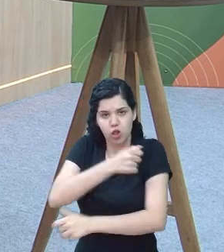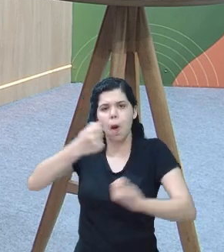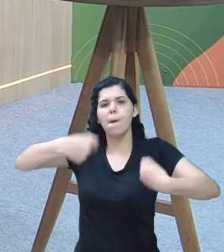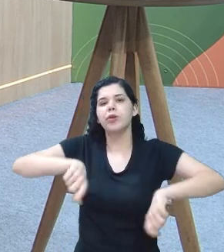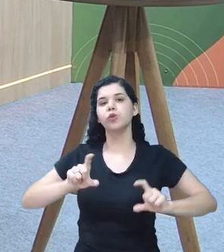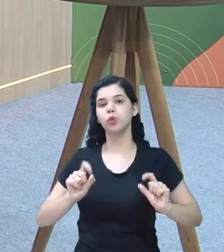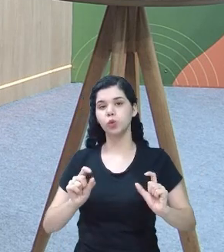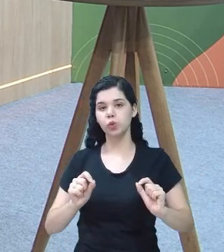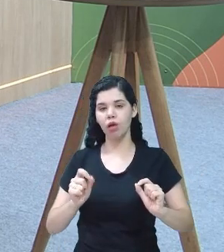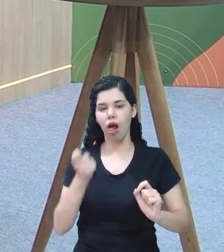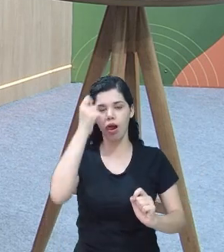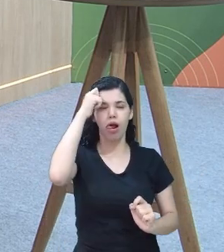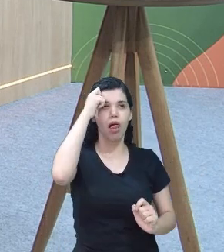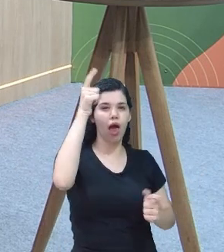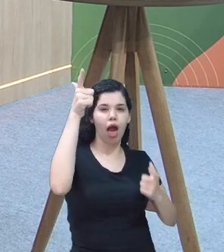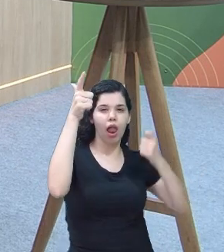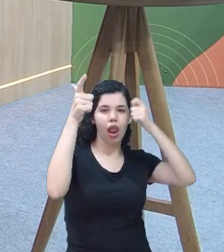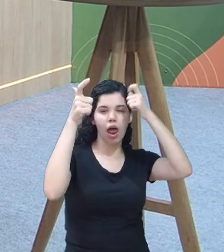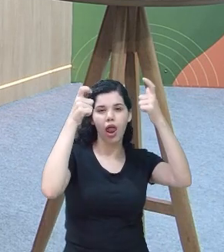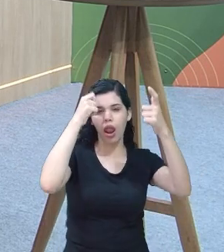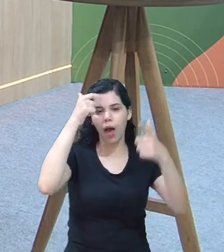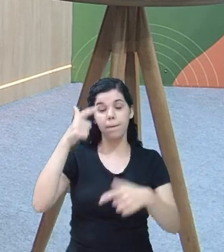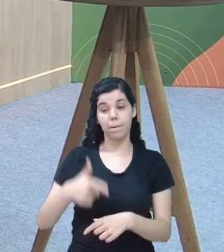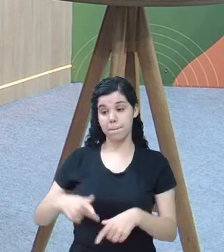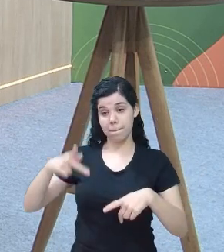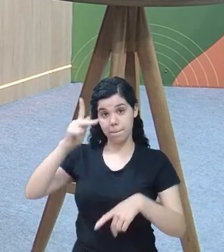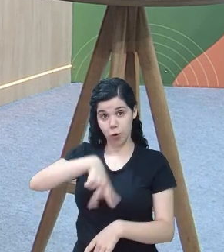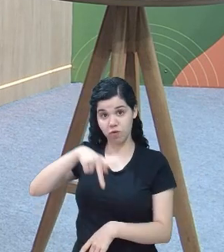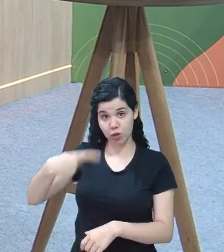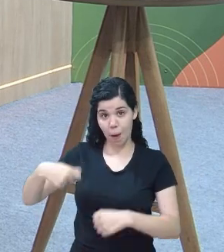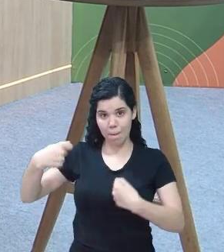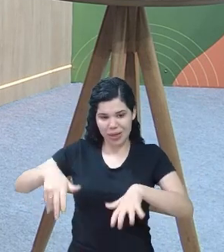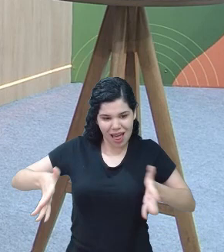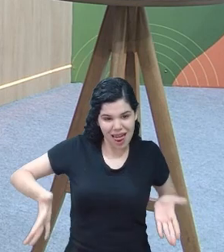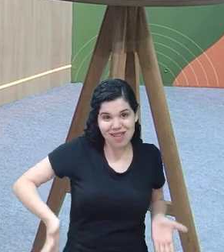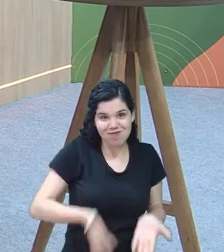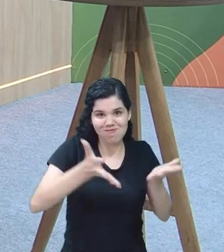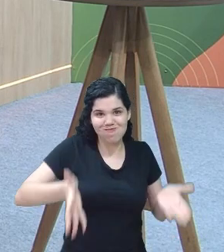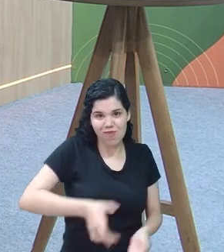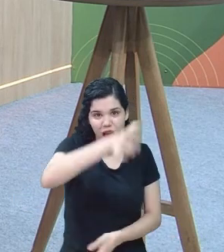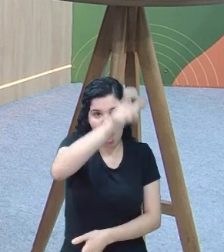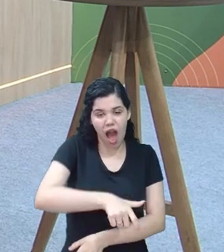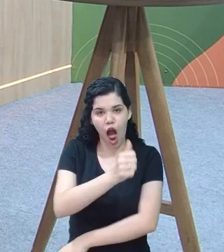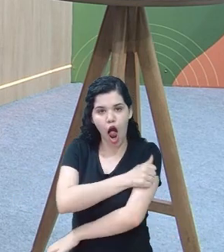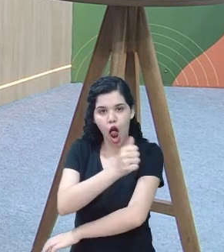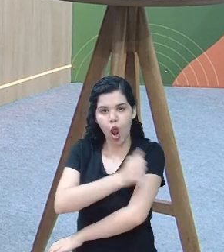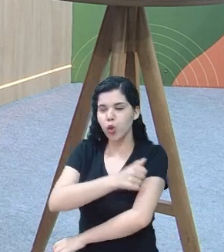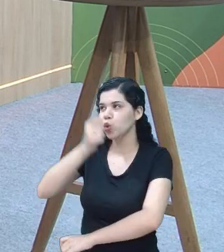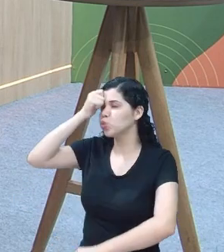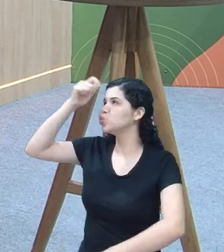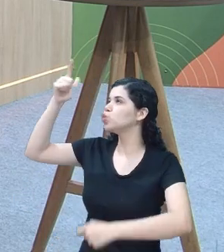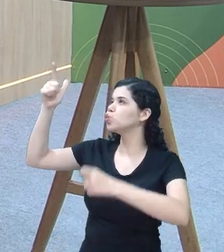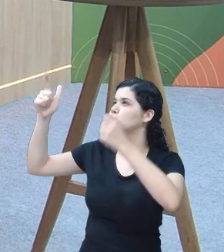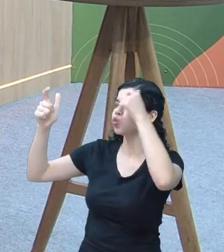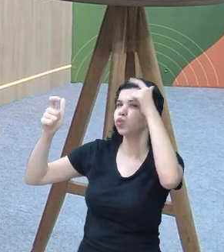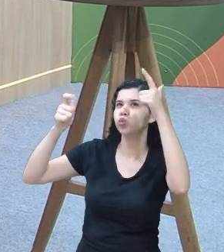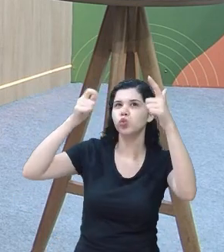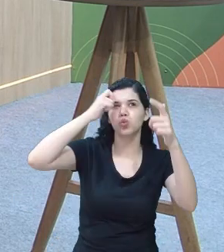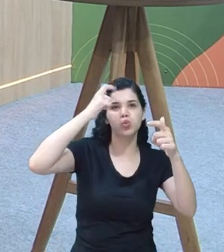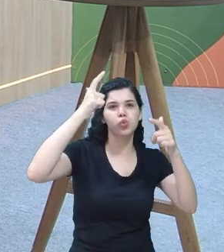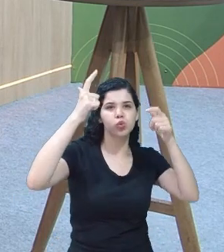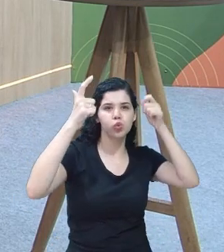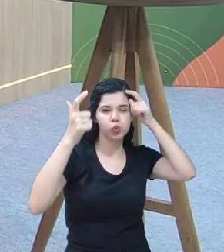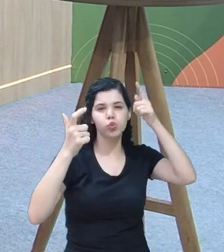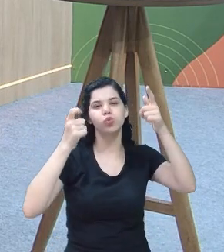ele tenha criatividade. O professor precisa deixar que esse estudante, ele crie, não